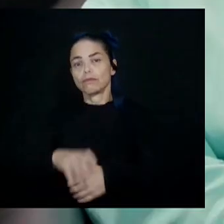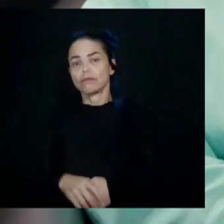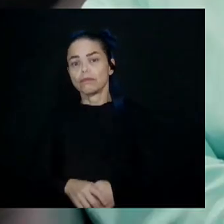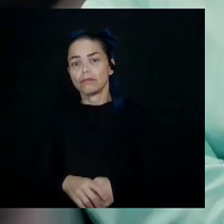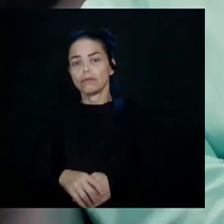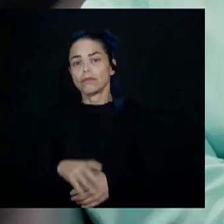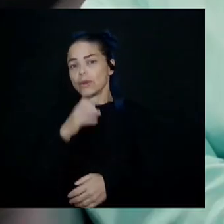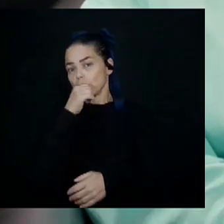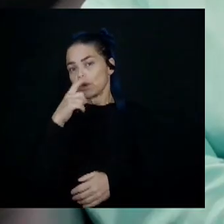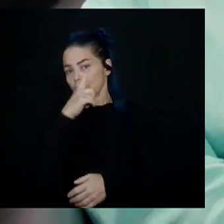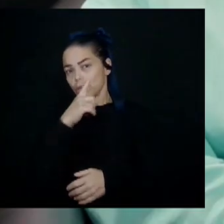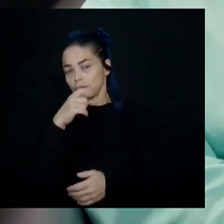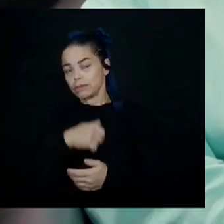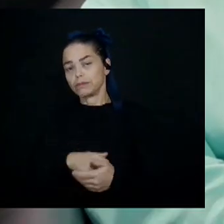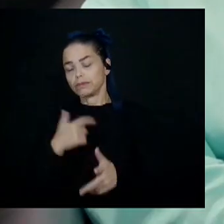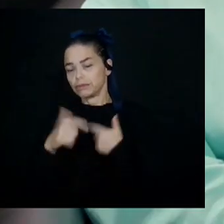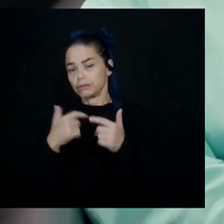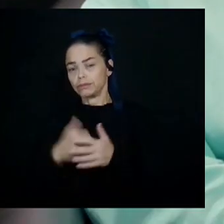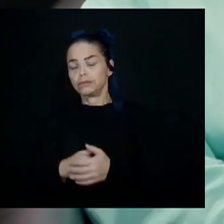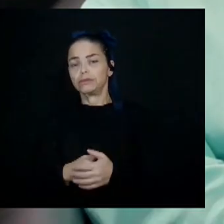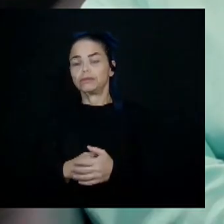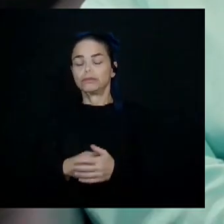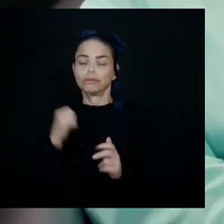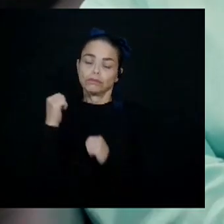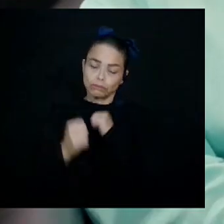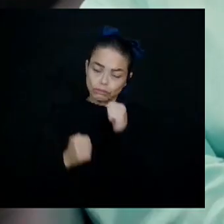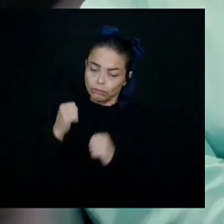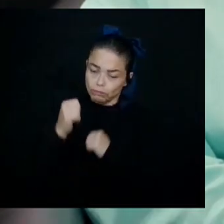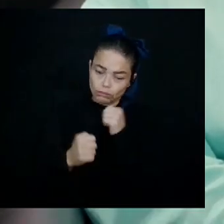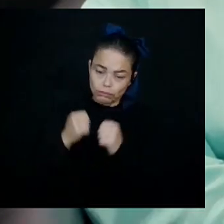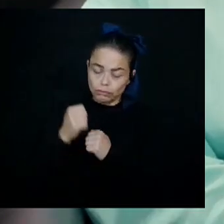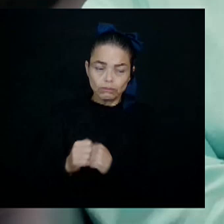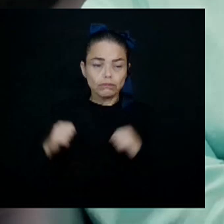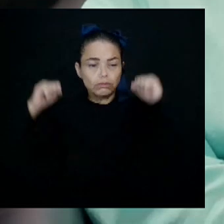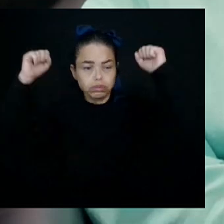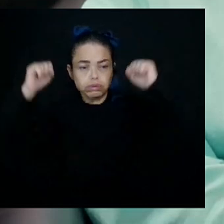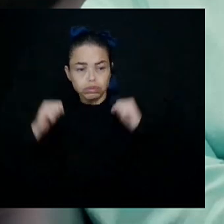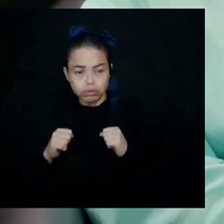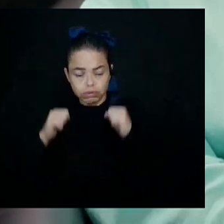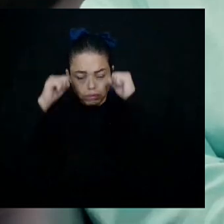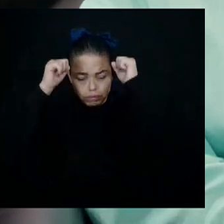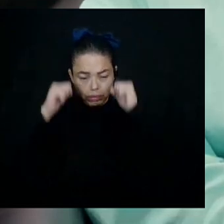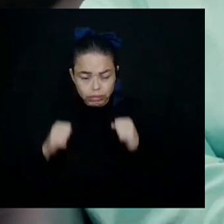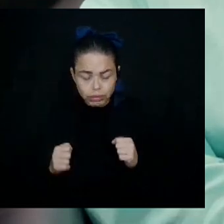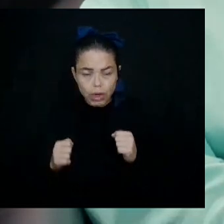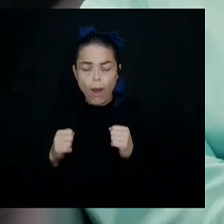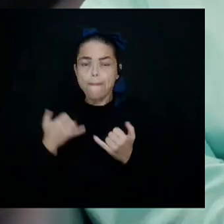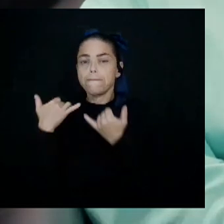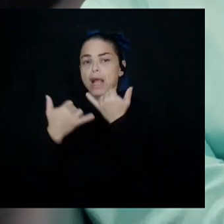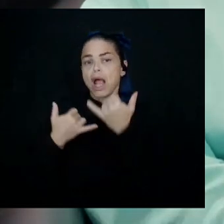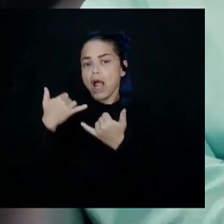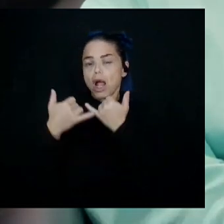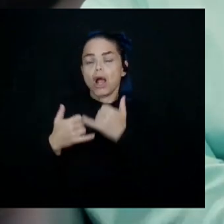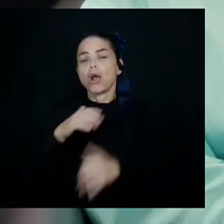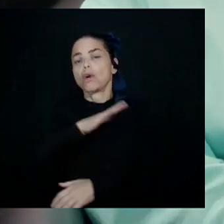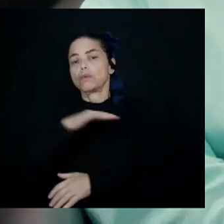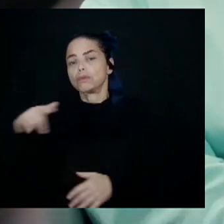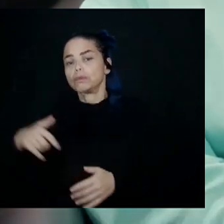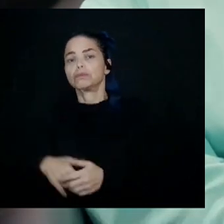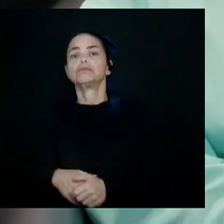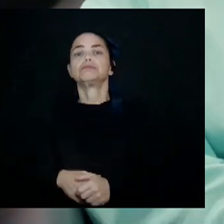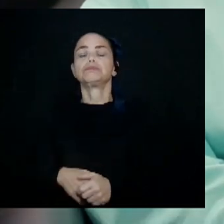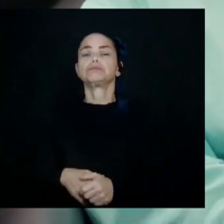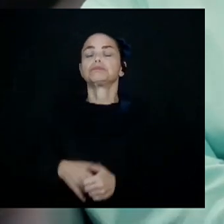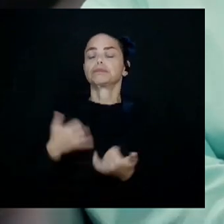estão trabalhando, vão fazer atividades físicas ao ar livre com essas crianças, tá? Vamos